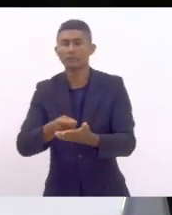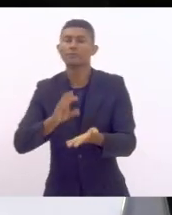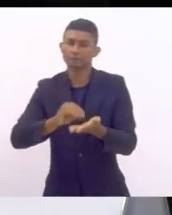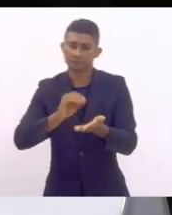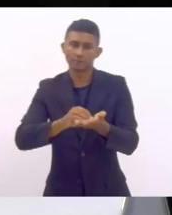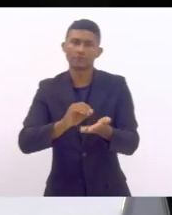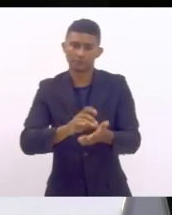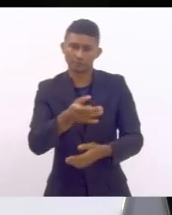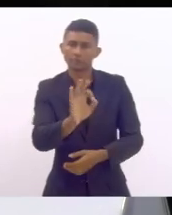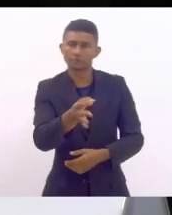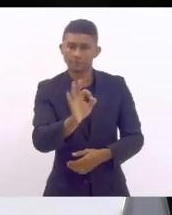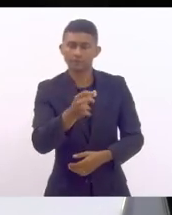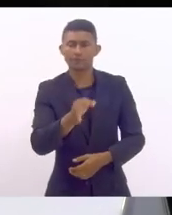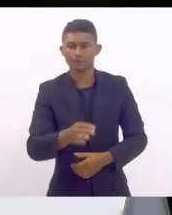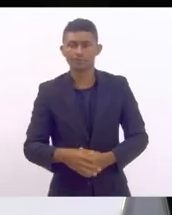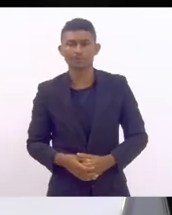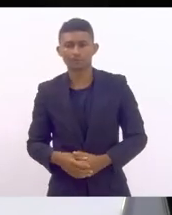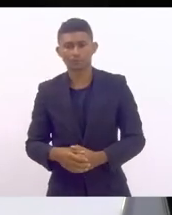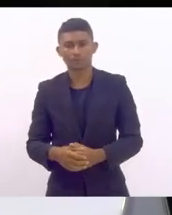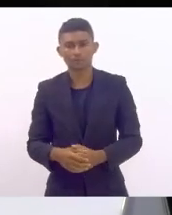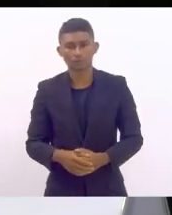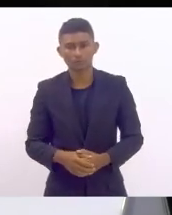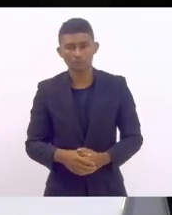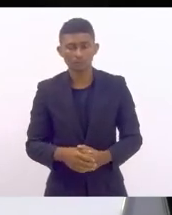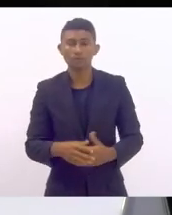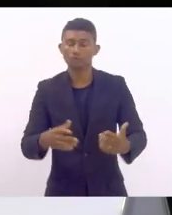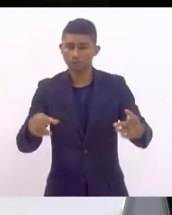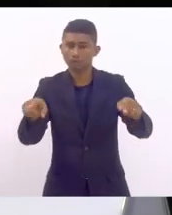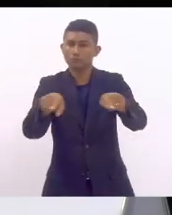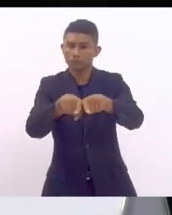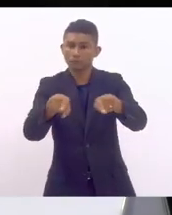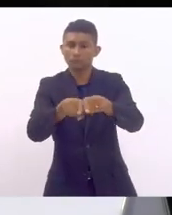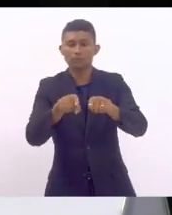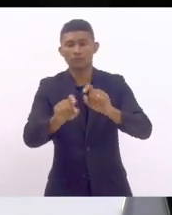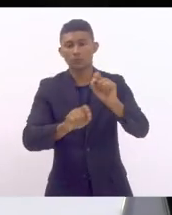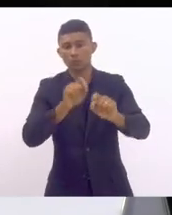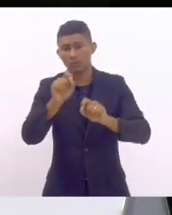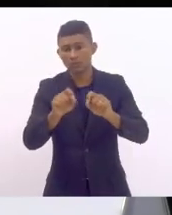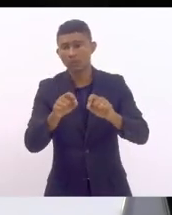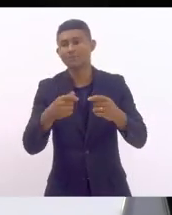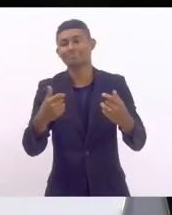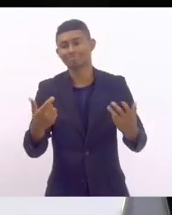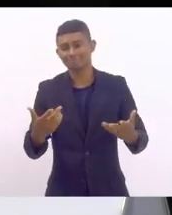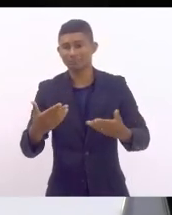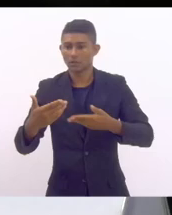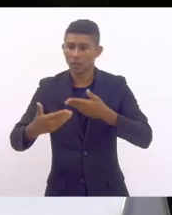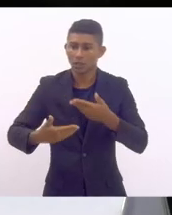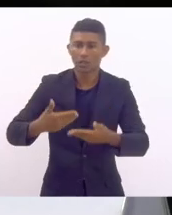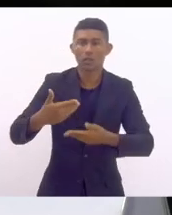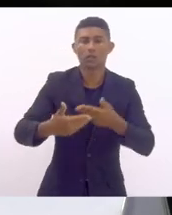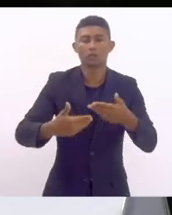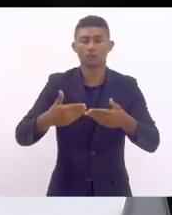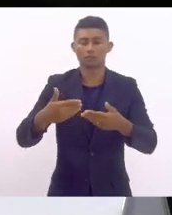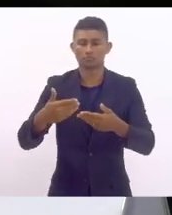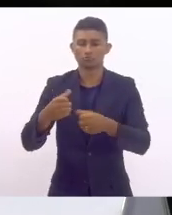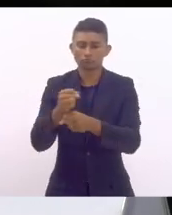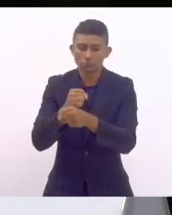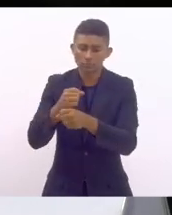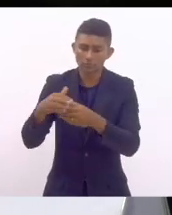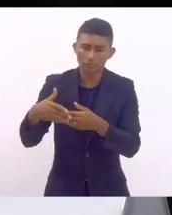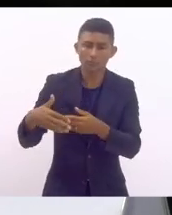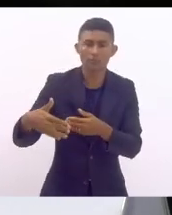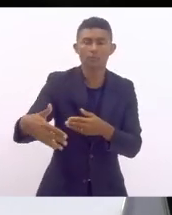já seria gravíssimo já seria gravíssimo mas Observe que isso tende a produzir um efeito estruturante de médio e longo prazo